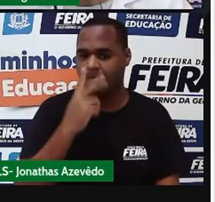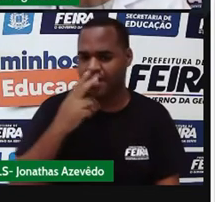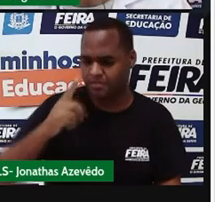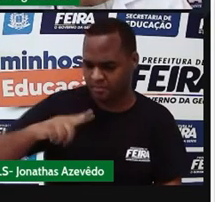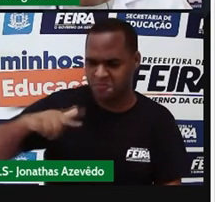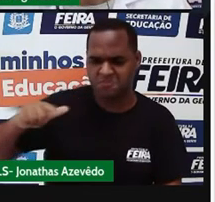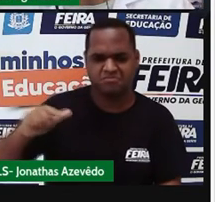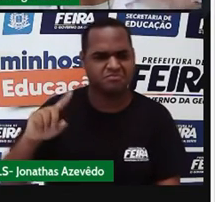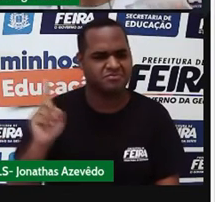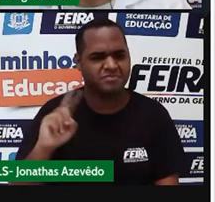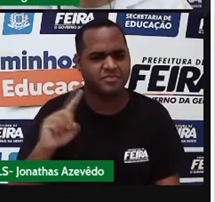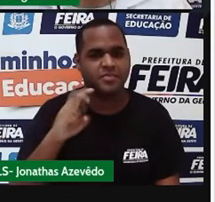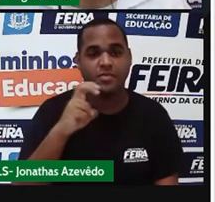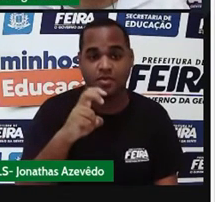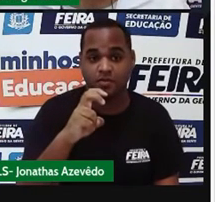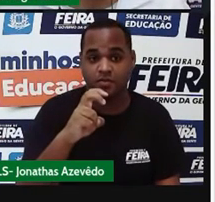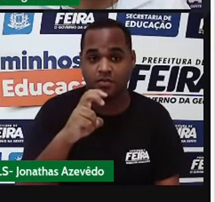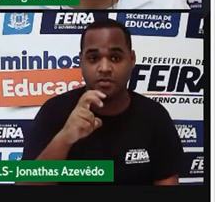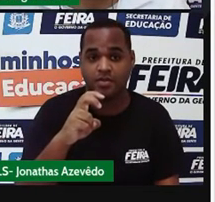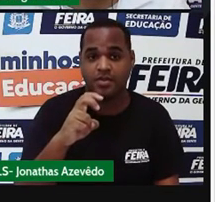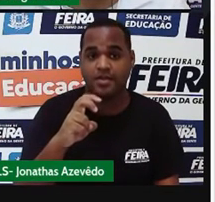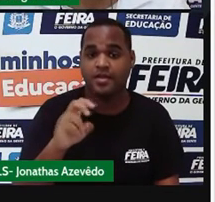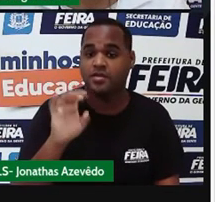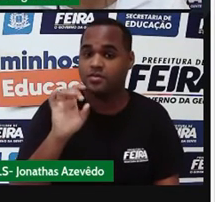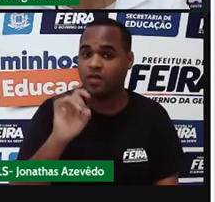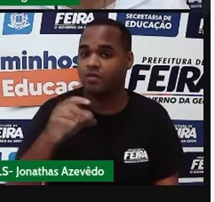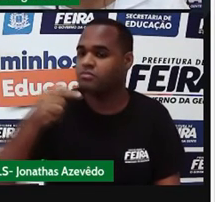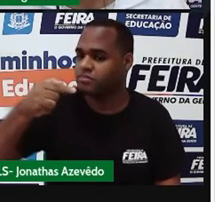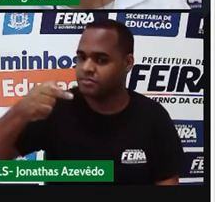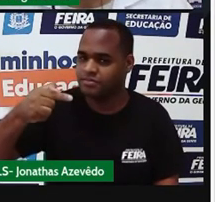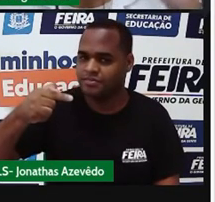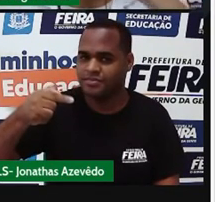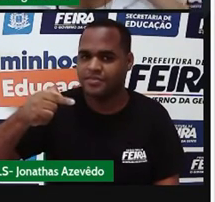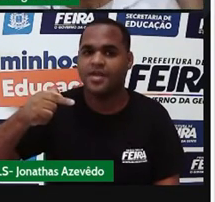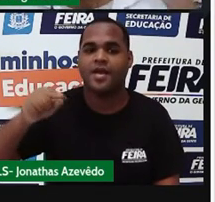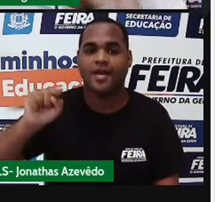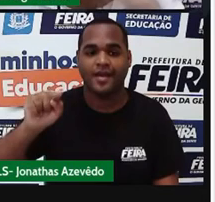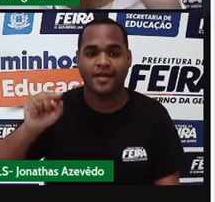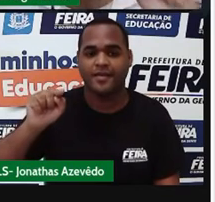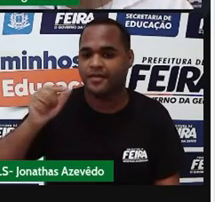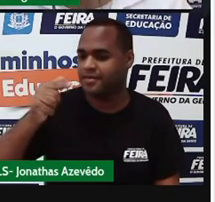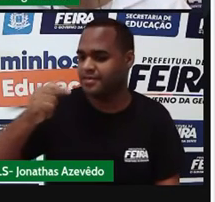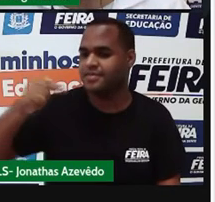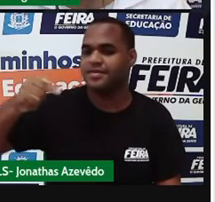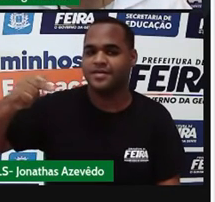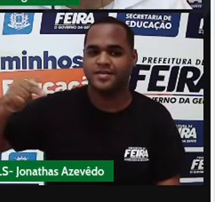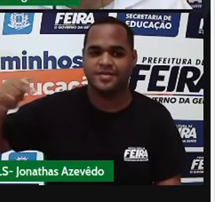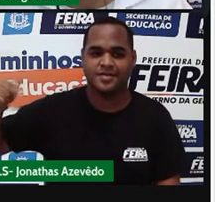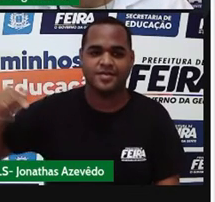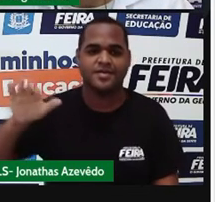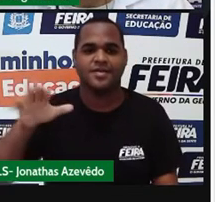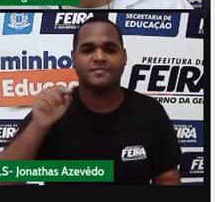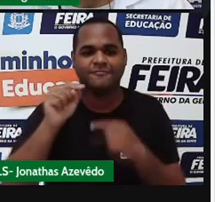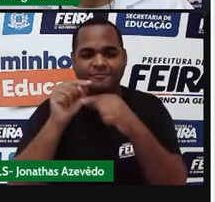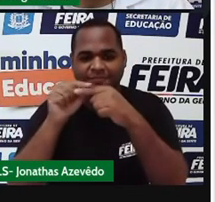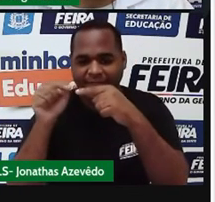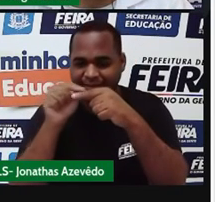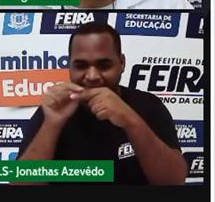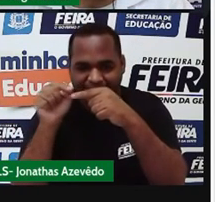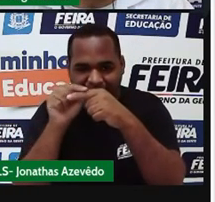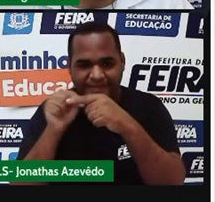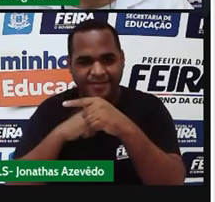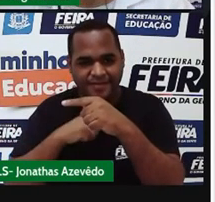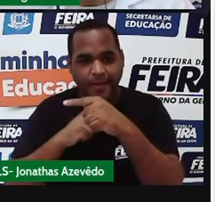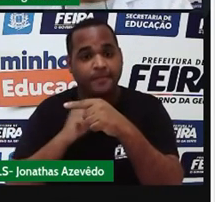não se repete e quem se repete É apenas o número 7 porque a Barrinha tá só em cima do sete então